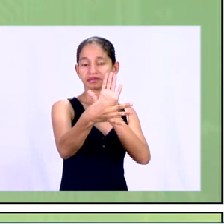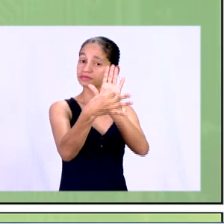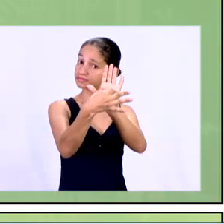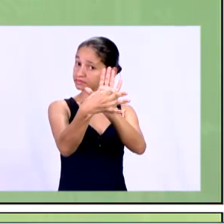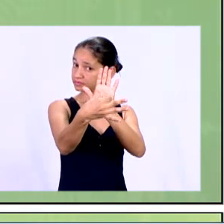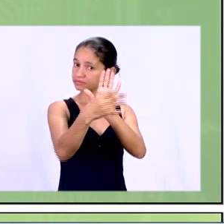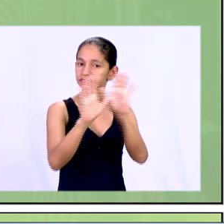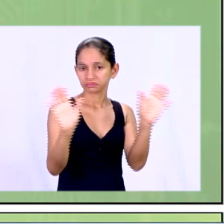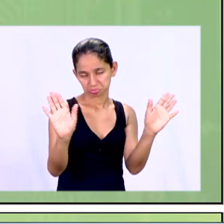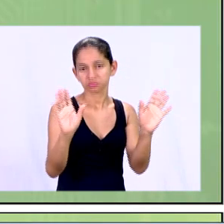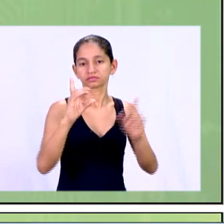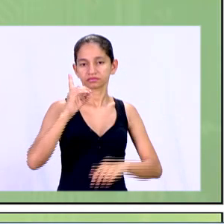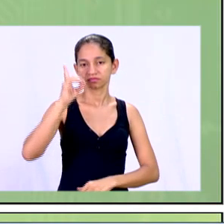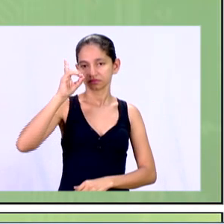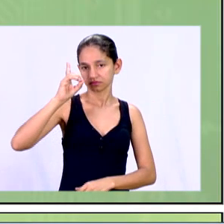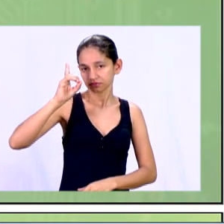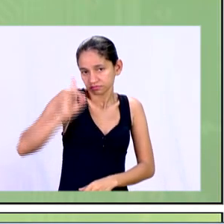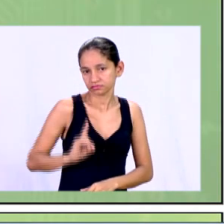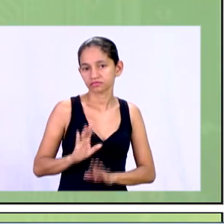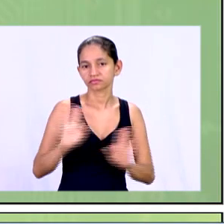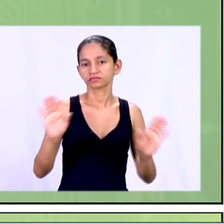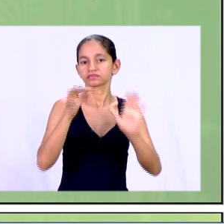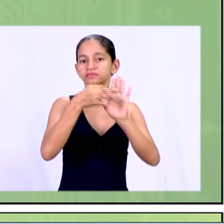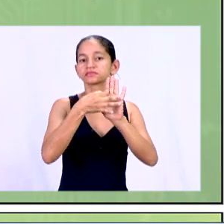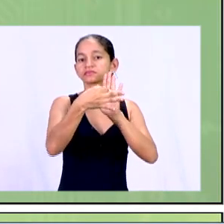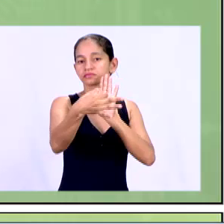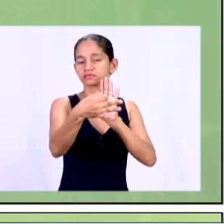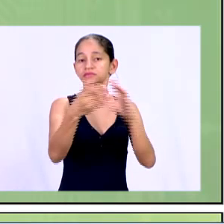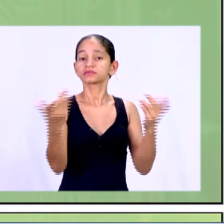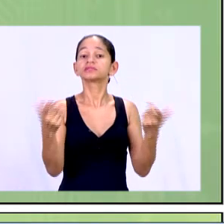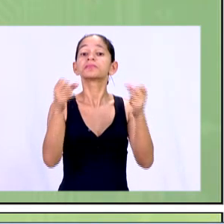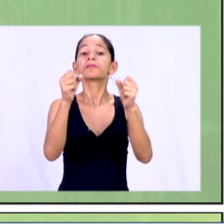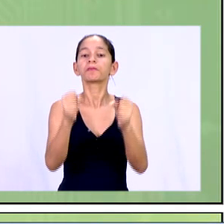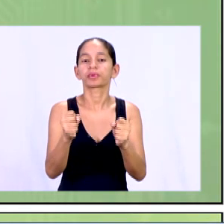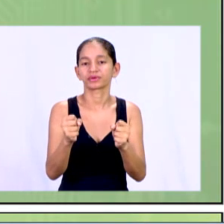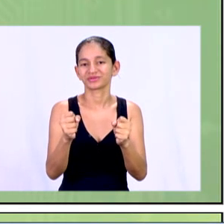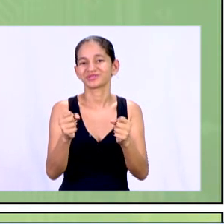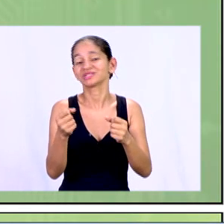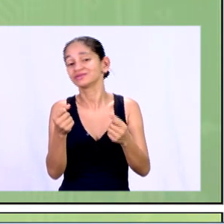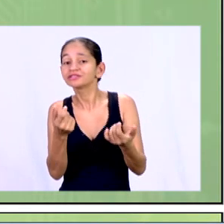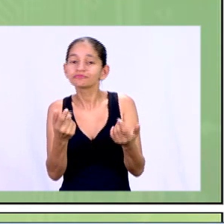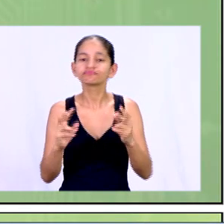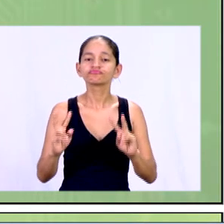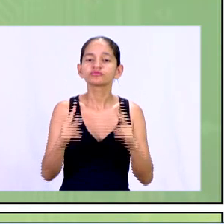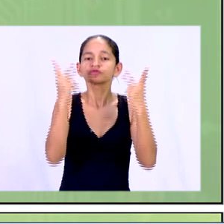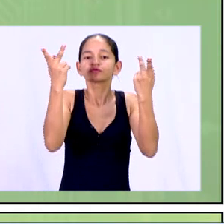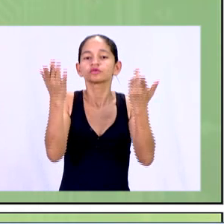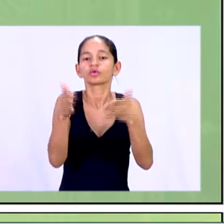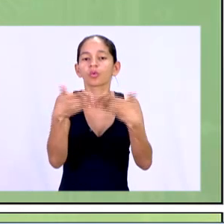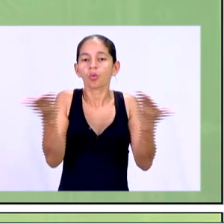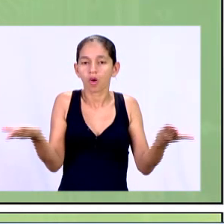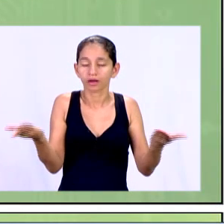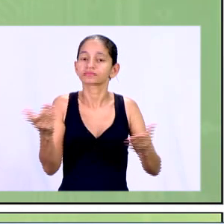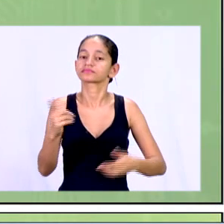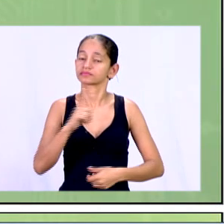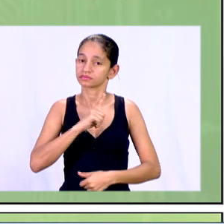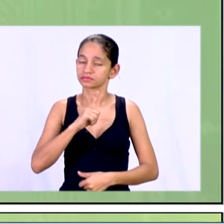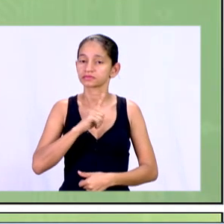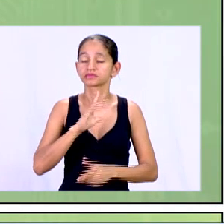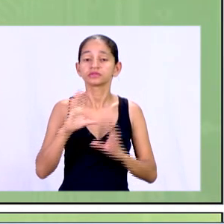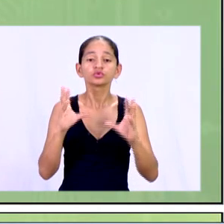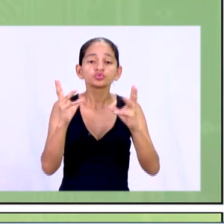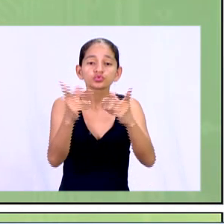base é mais ou menos essa. Então, discutir, ponderar, estabelecer seus valores e as